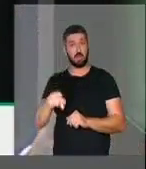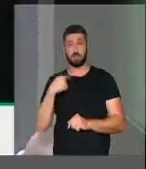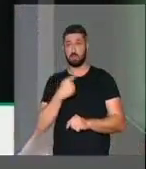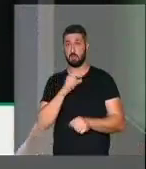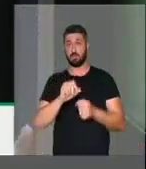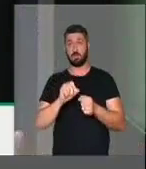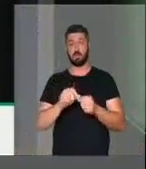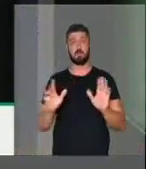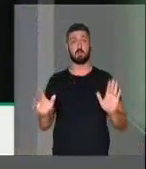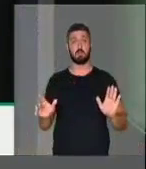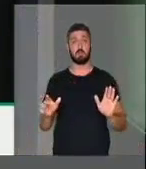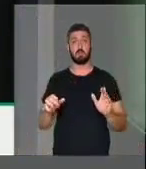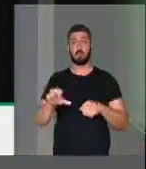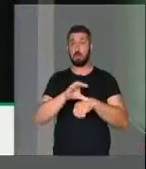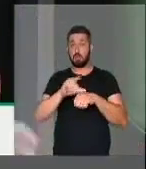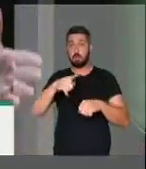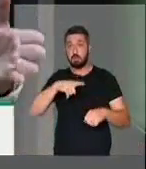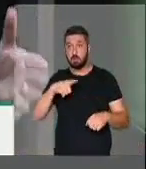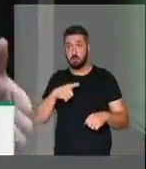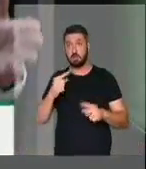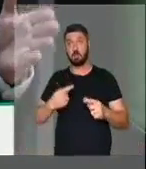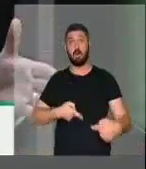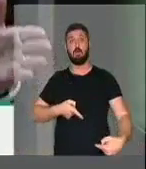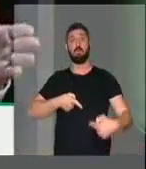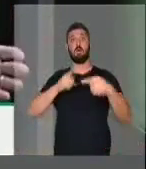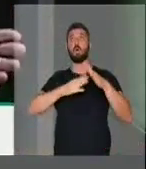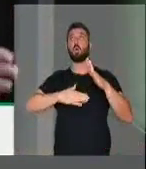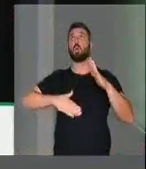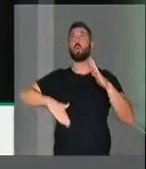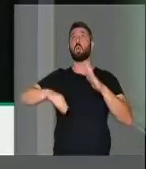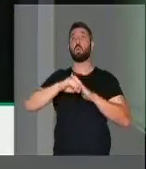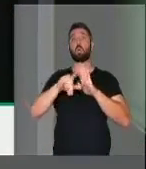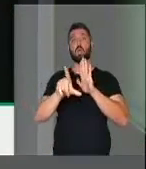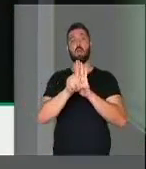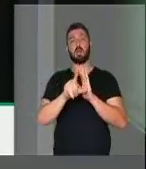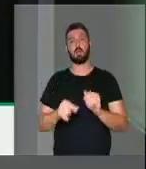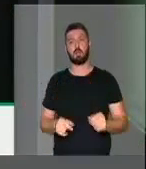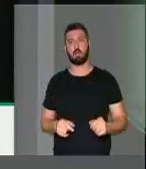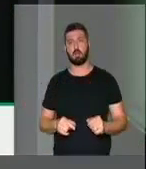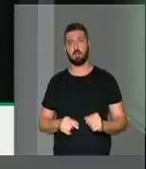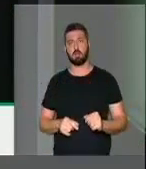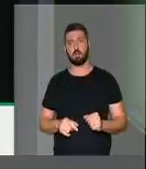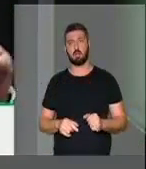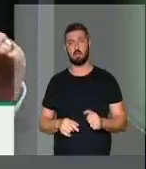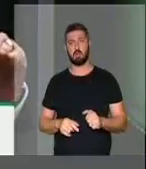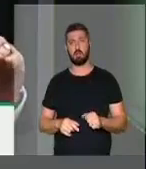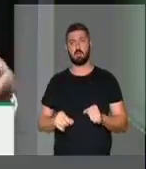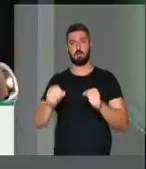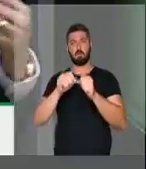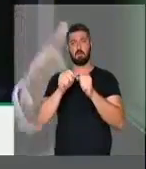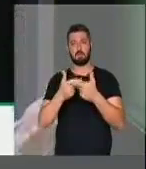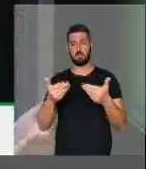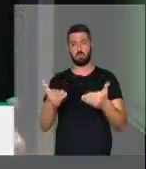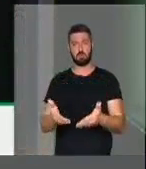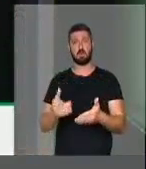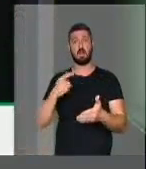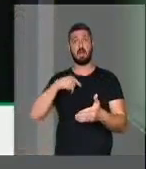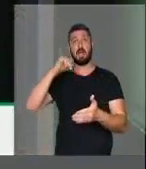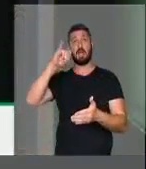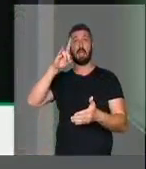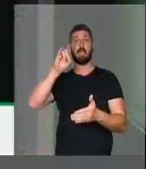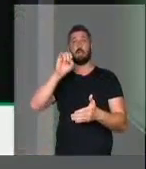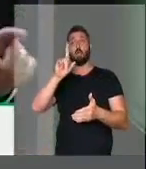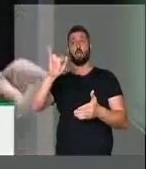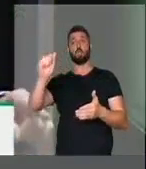tratando, existe a Constituição. E estão afrontando todas essas leis, pautando essas ações e